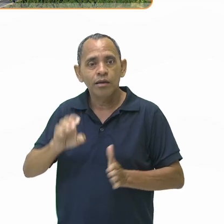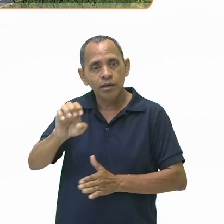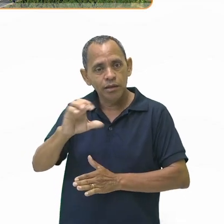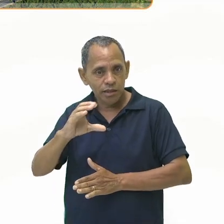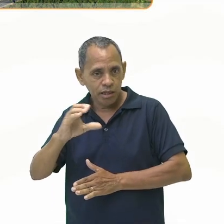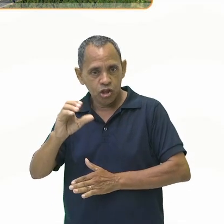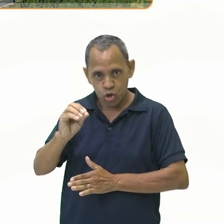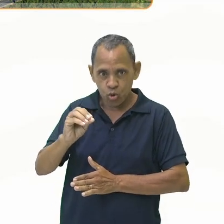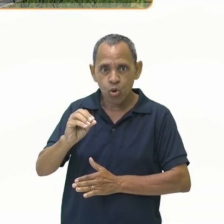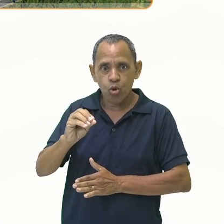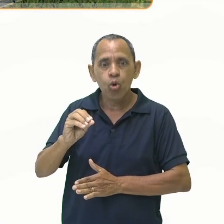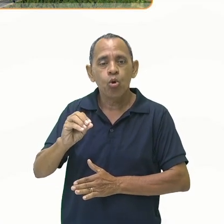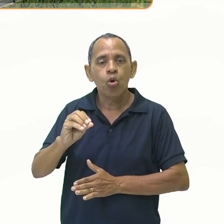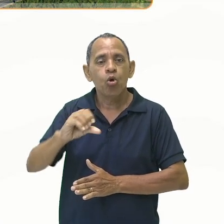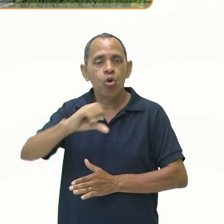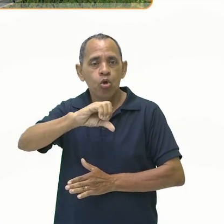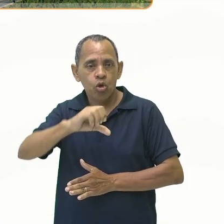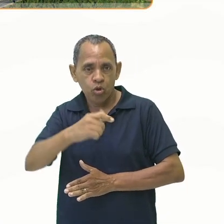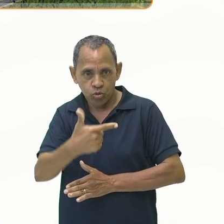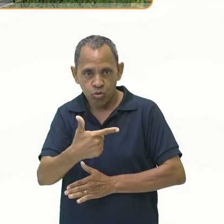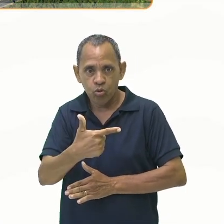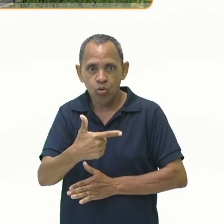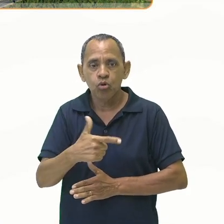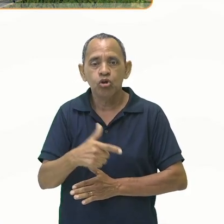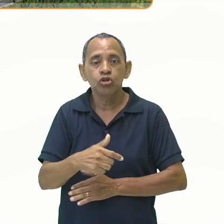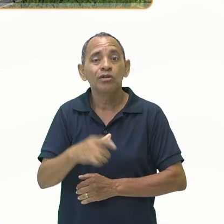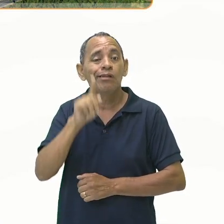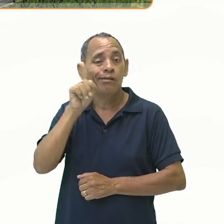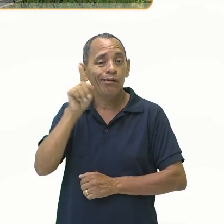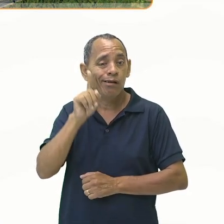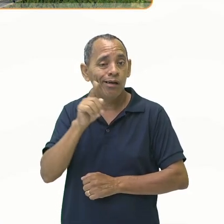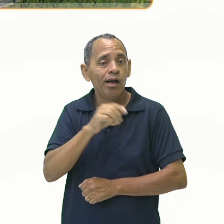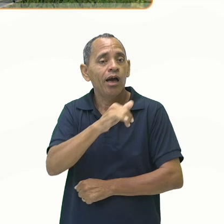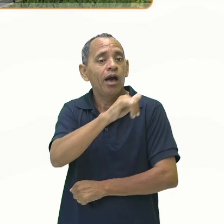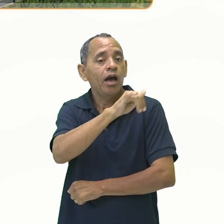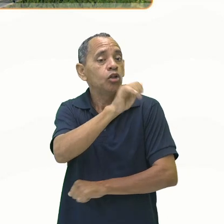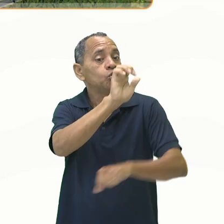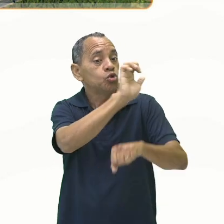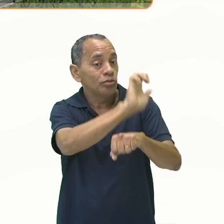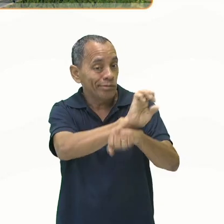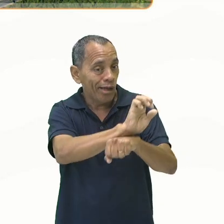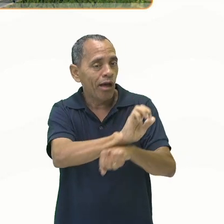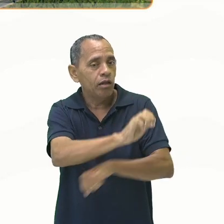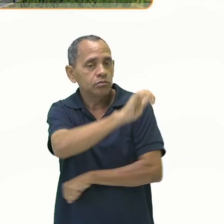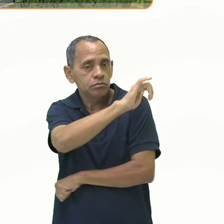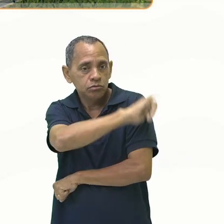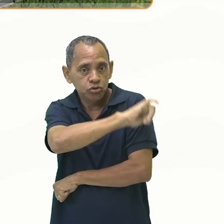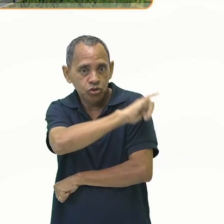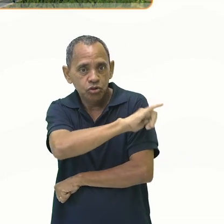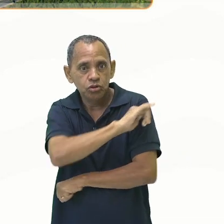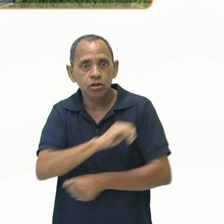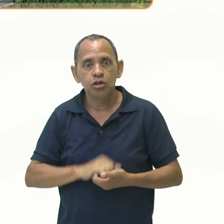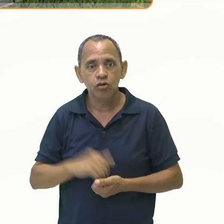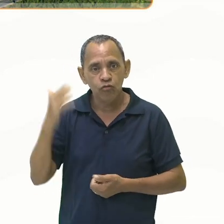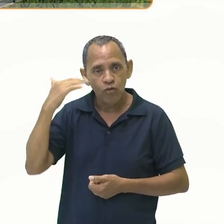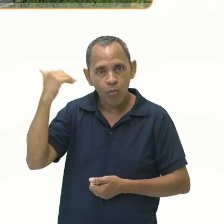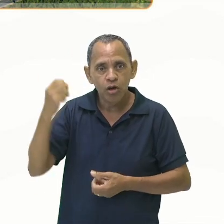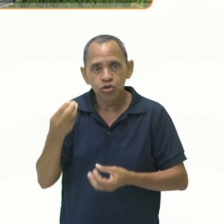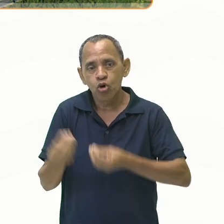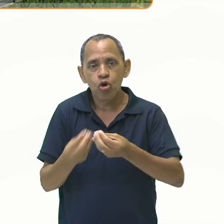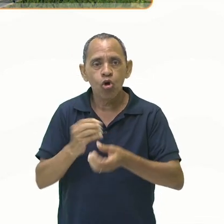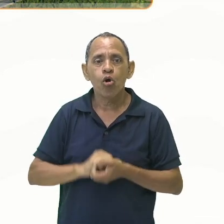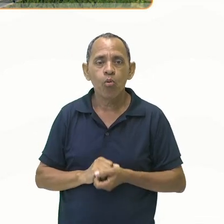Rio 92, ela é conhecida também como a Conferência das Nações Unidas sobre o Meio